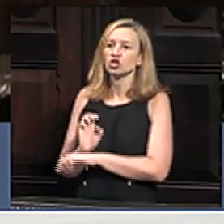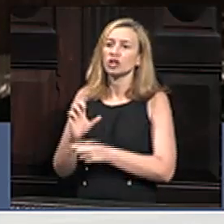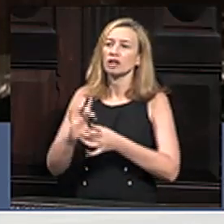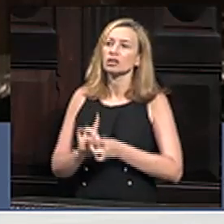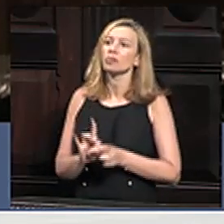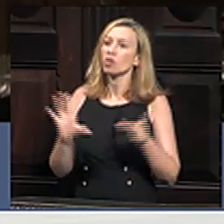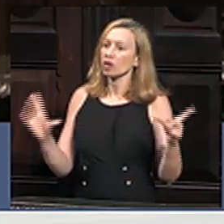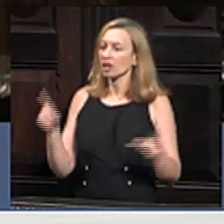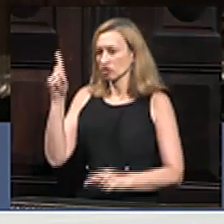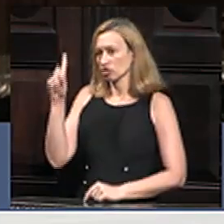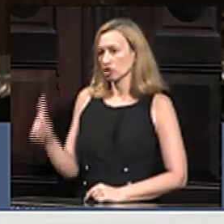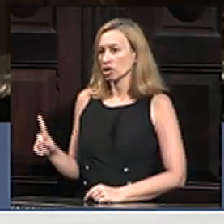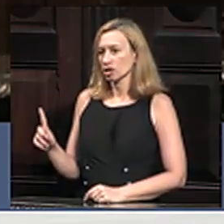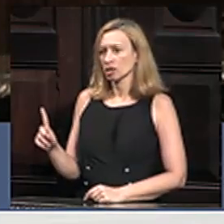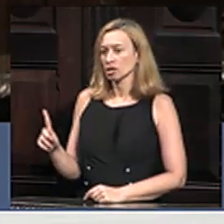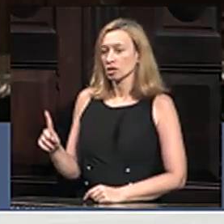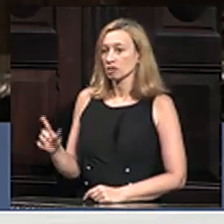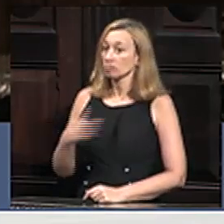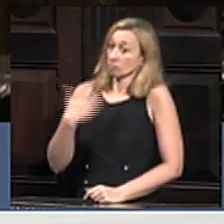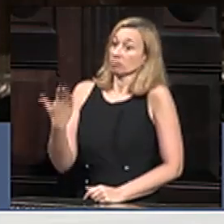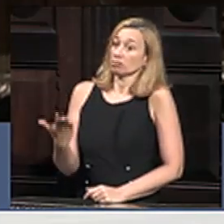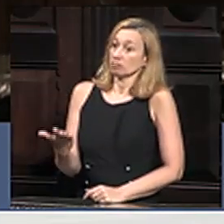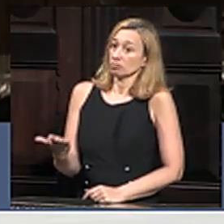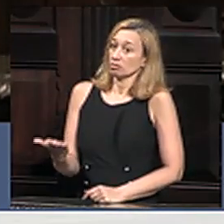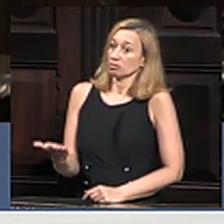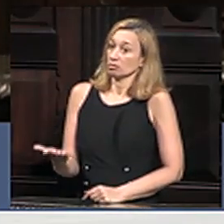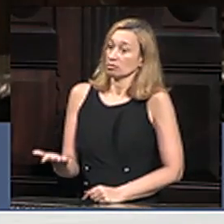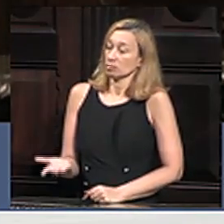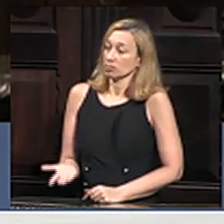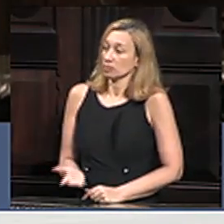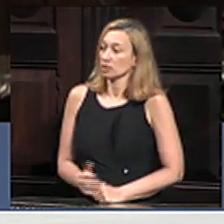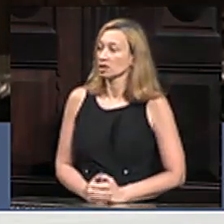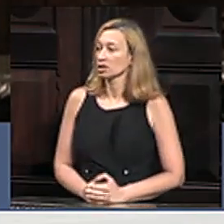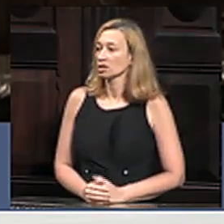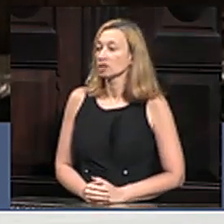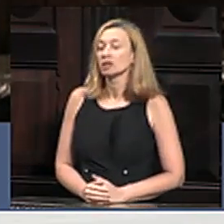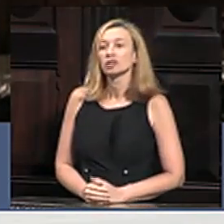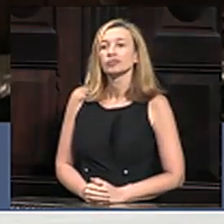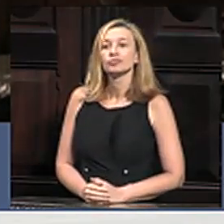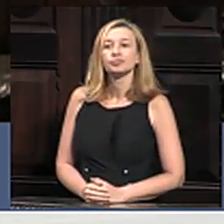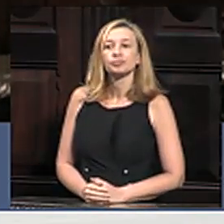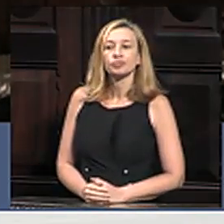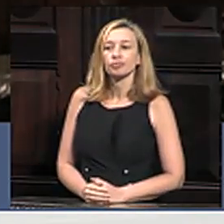de direito assustador. E aí